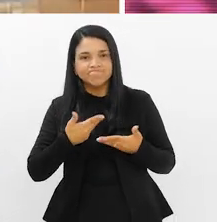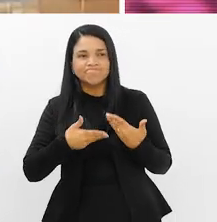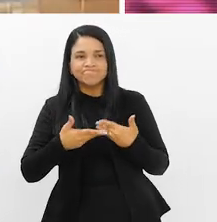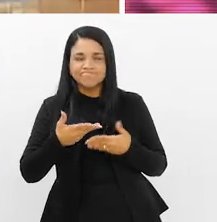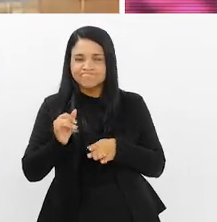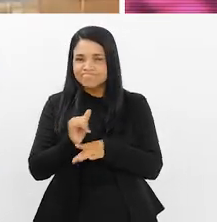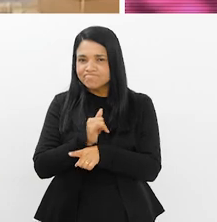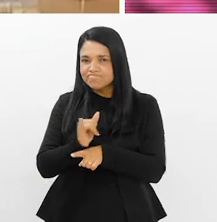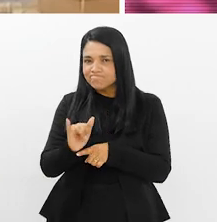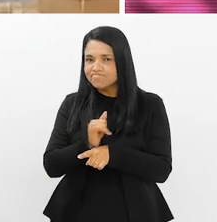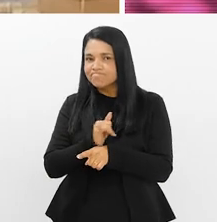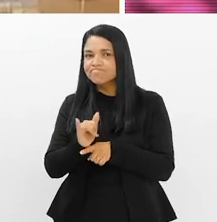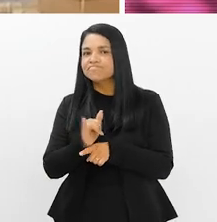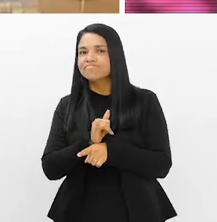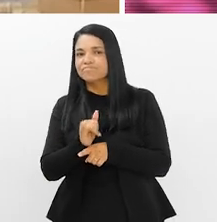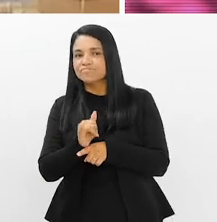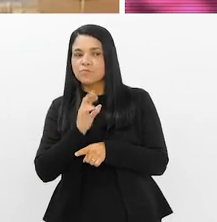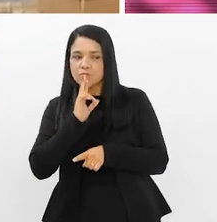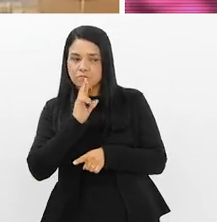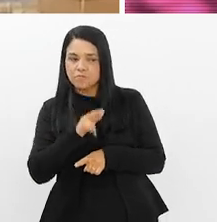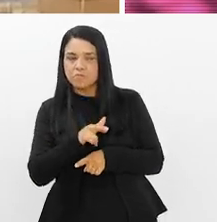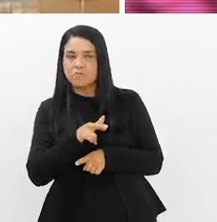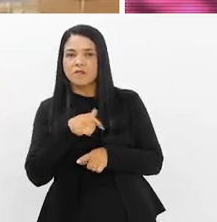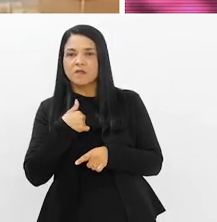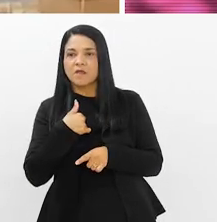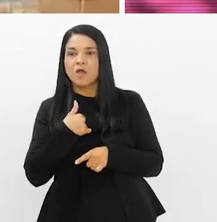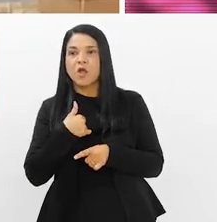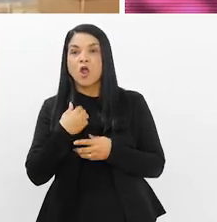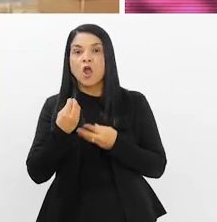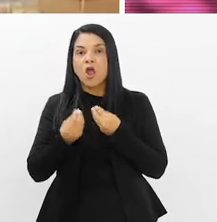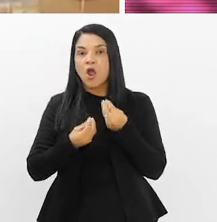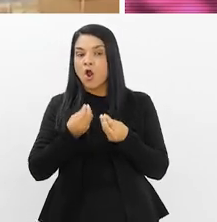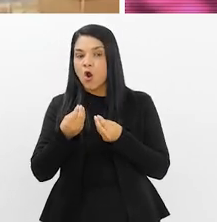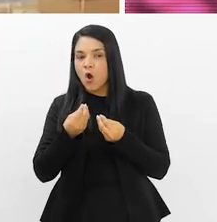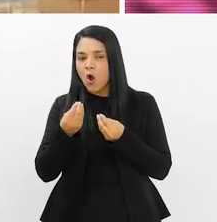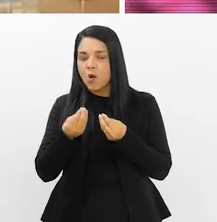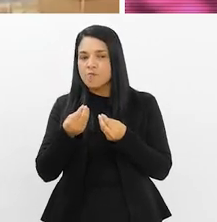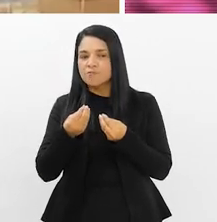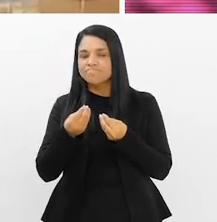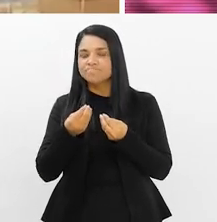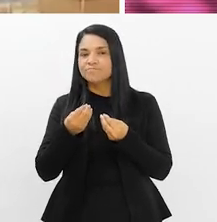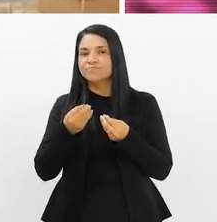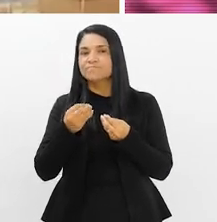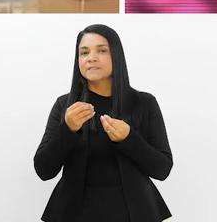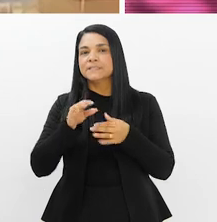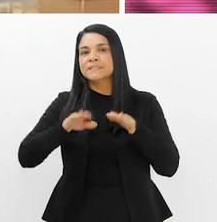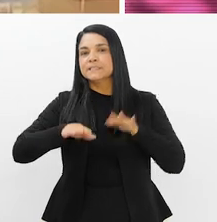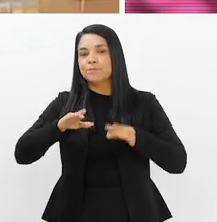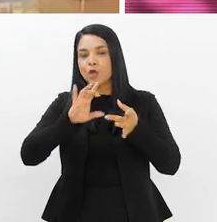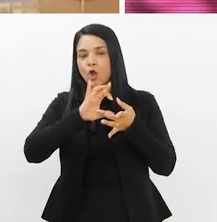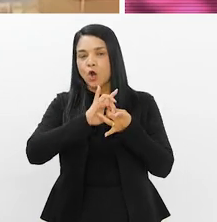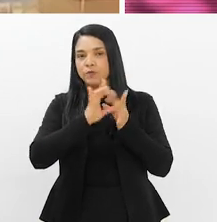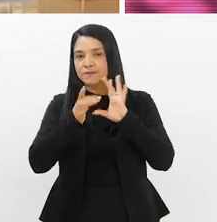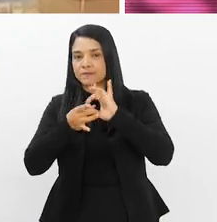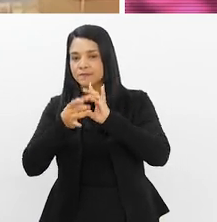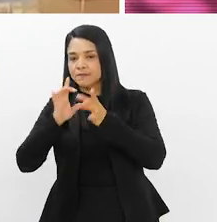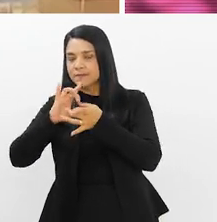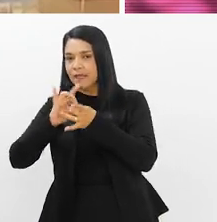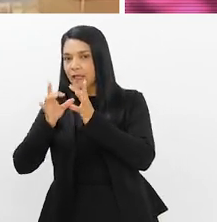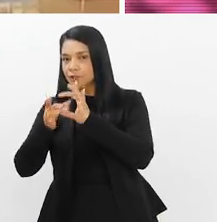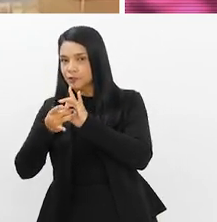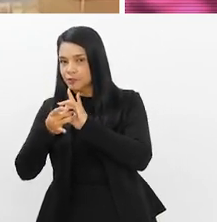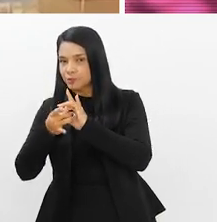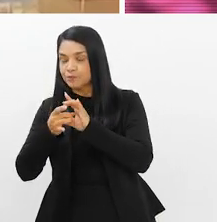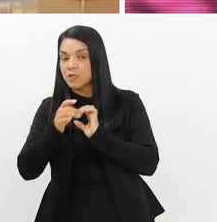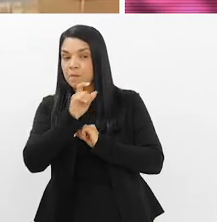né? E aí, tipo, como eu vou lidar depende do contexto em que está acontecendo a